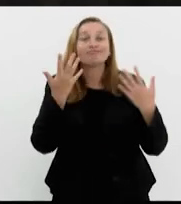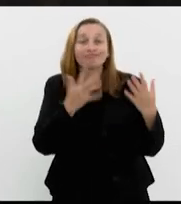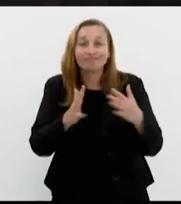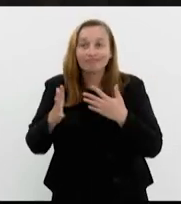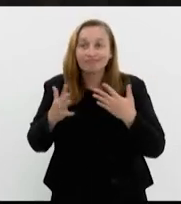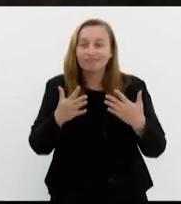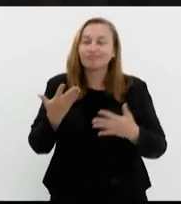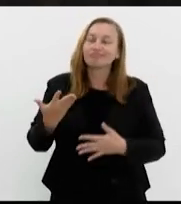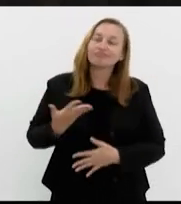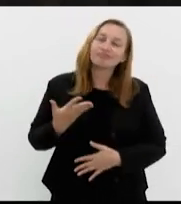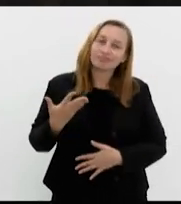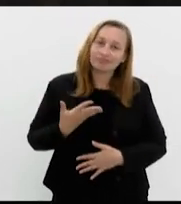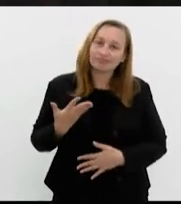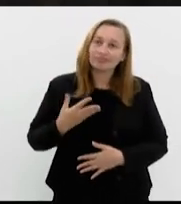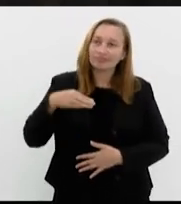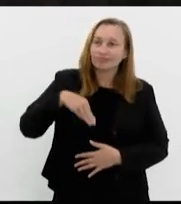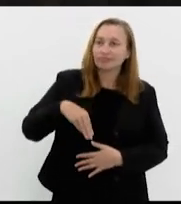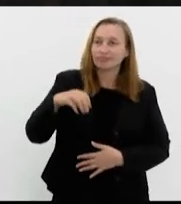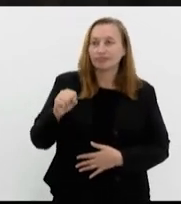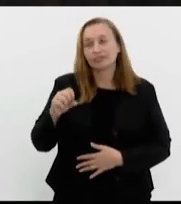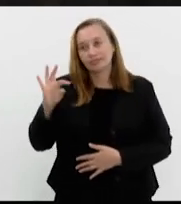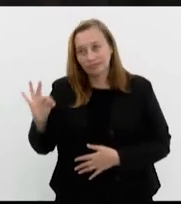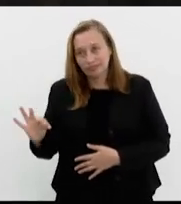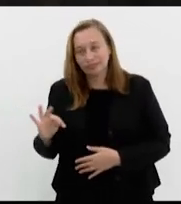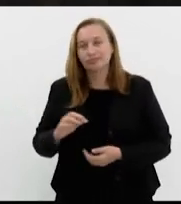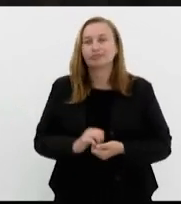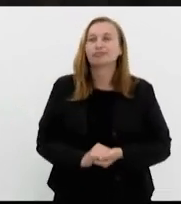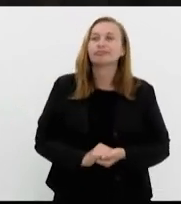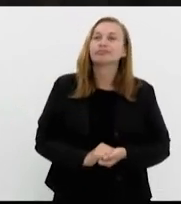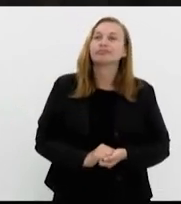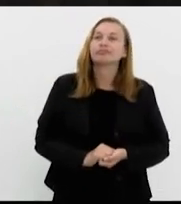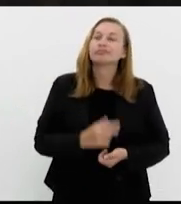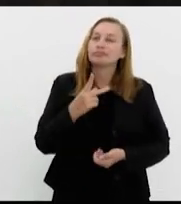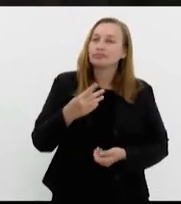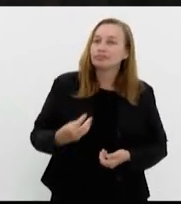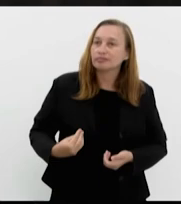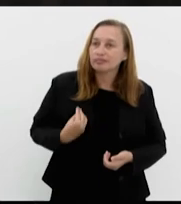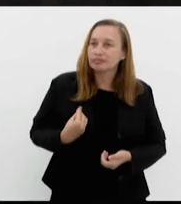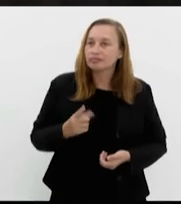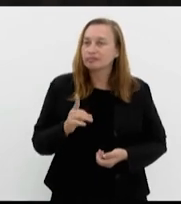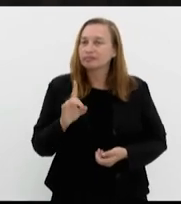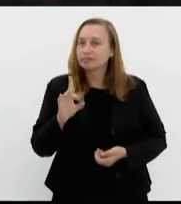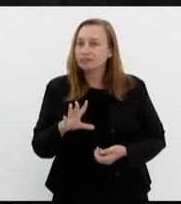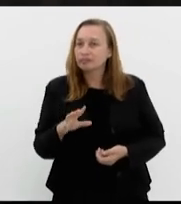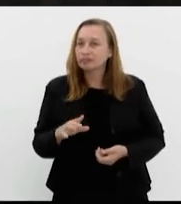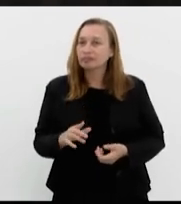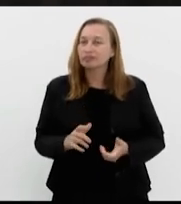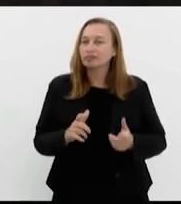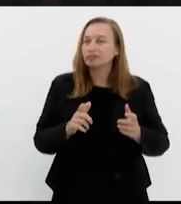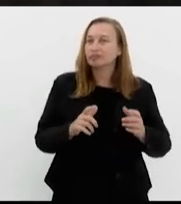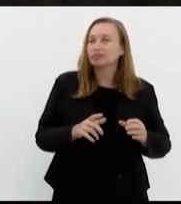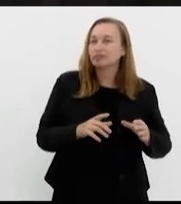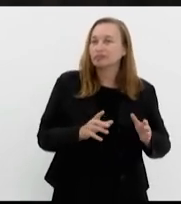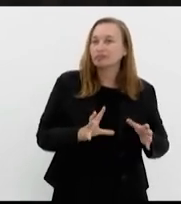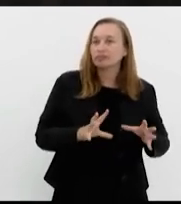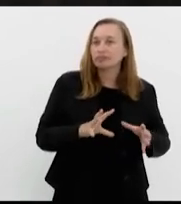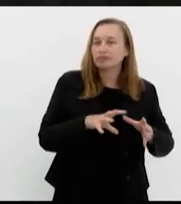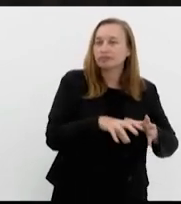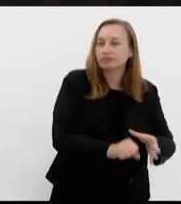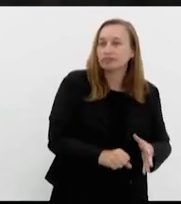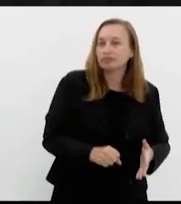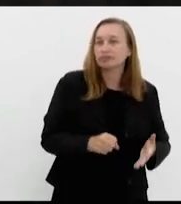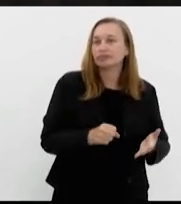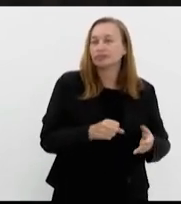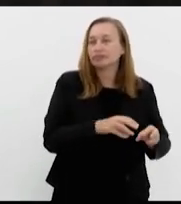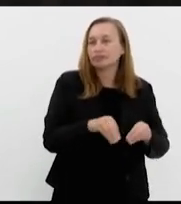minhas companheiras do MST, que dedicam suas vidas não só à ocupação das terras improdutivas,